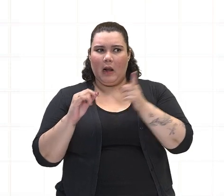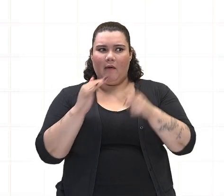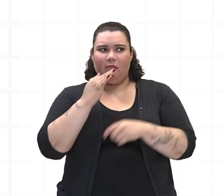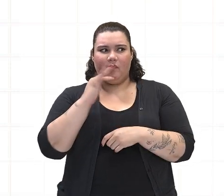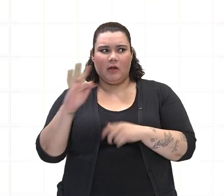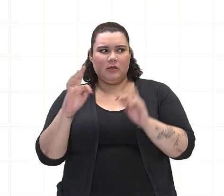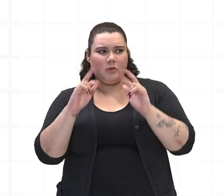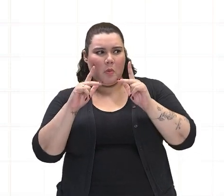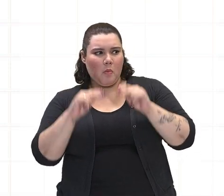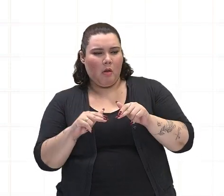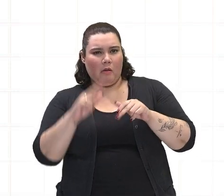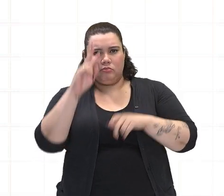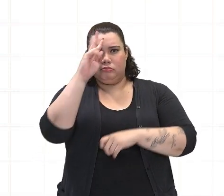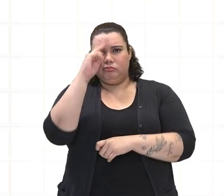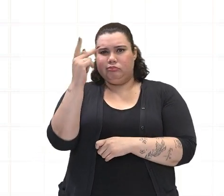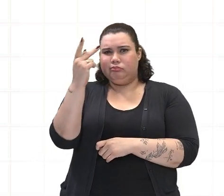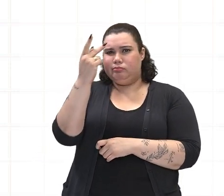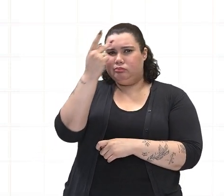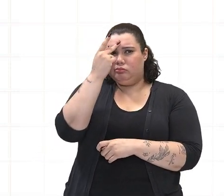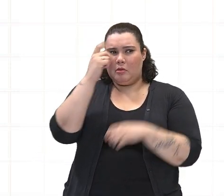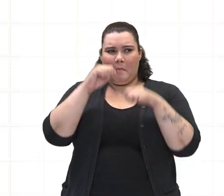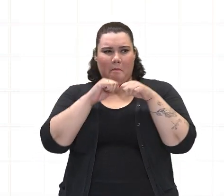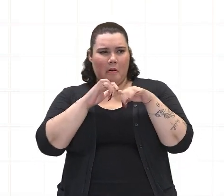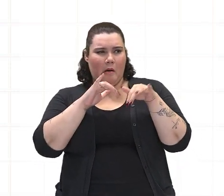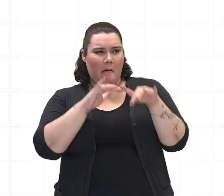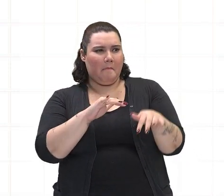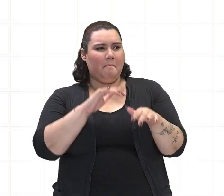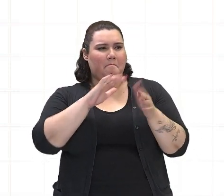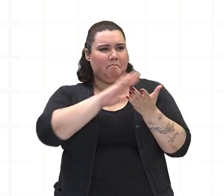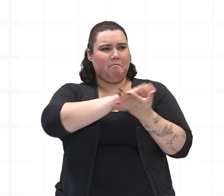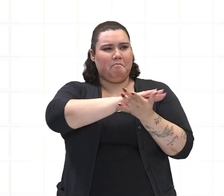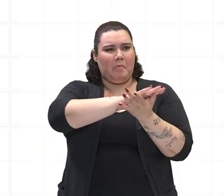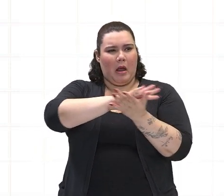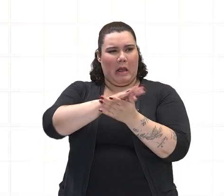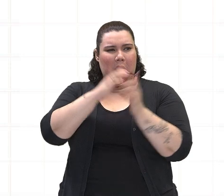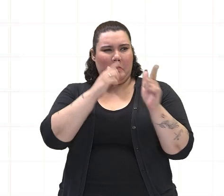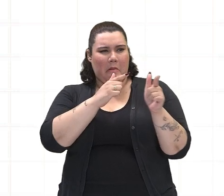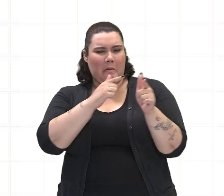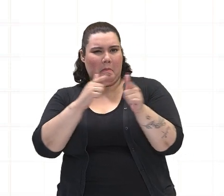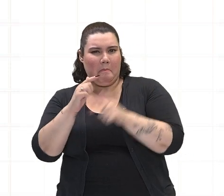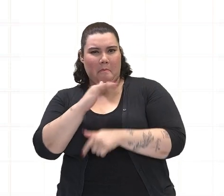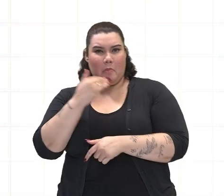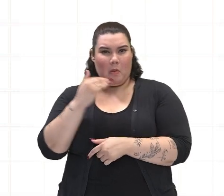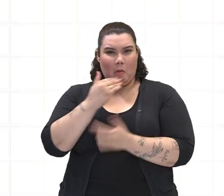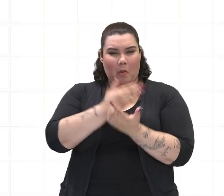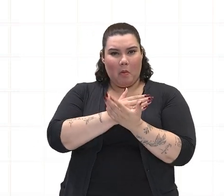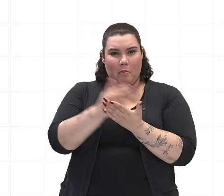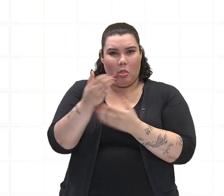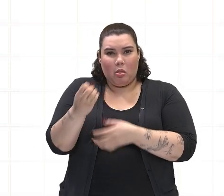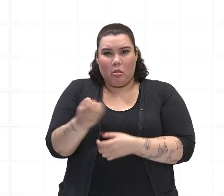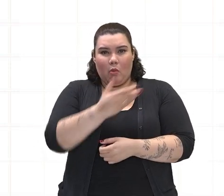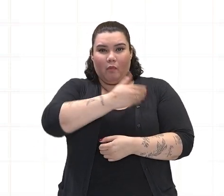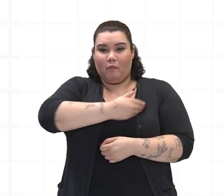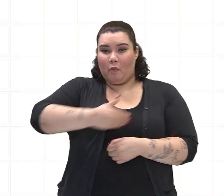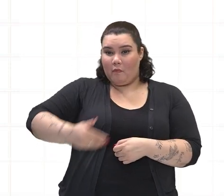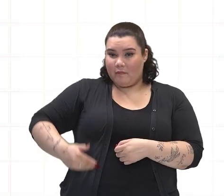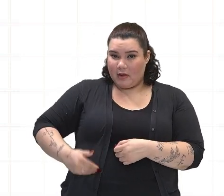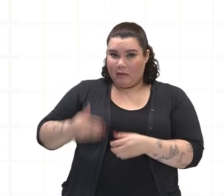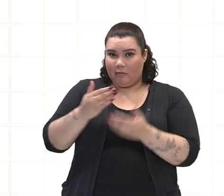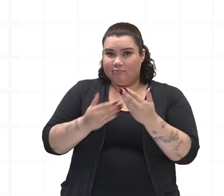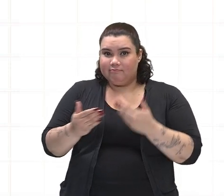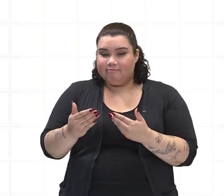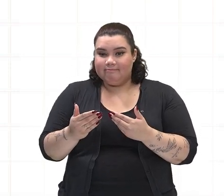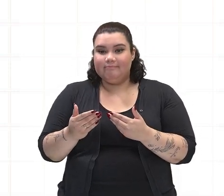franceses, invadem as propriedades, matam os nobres, derrubam a monarquia e colocam uma nova forma de governo, que iria acontecer naquele